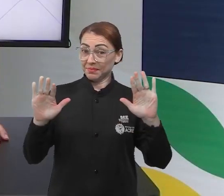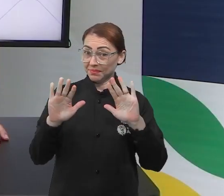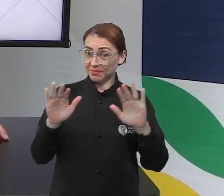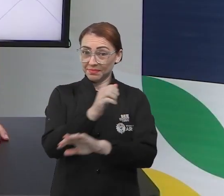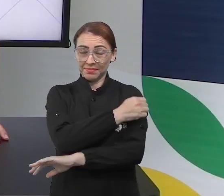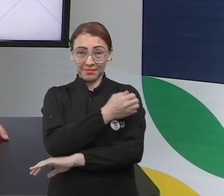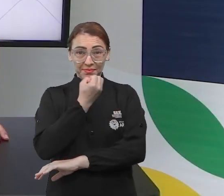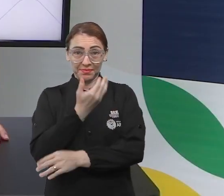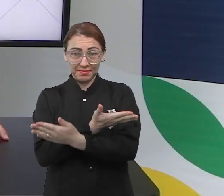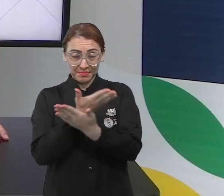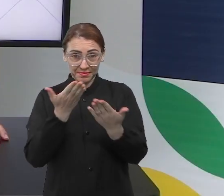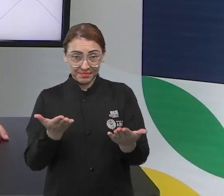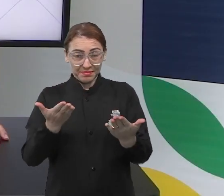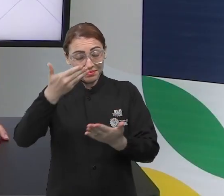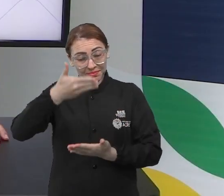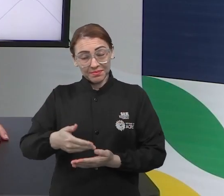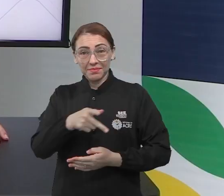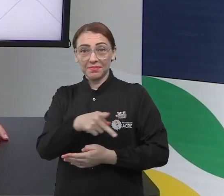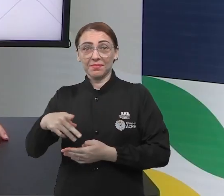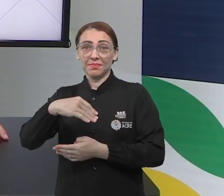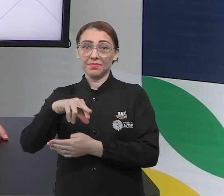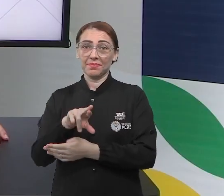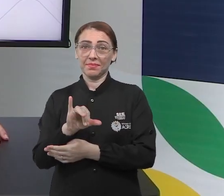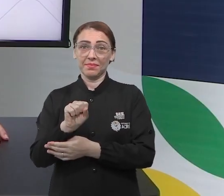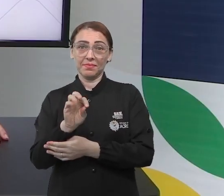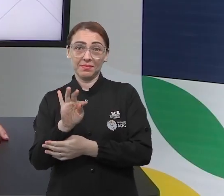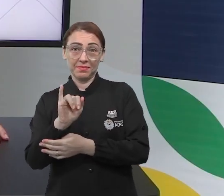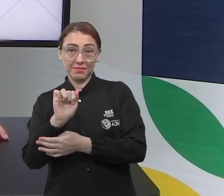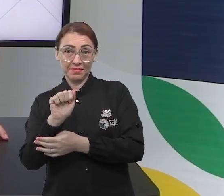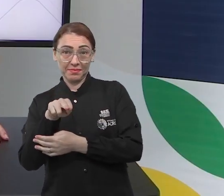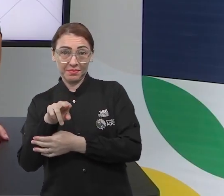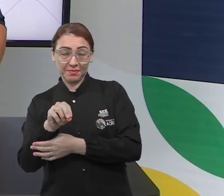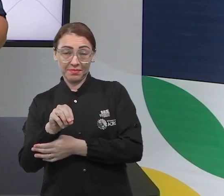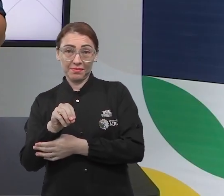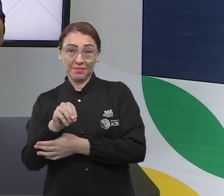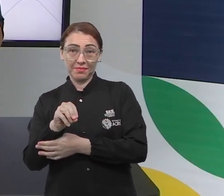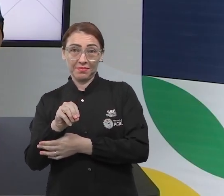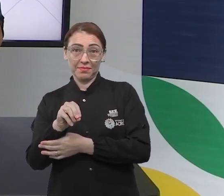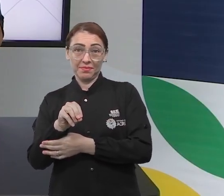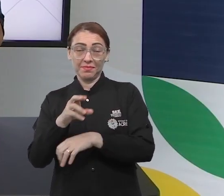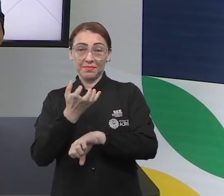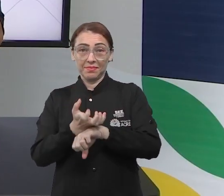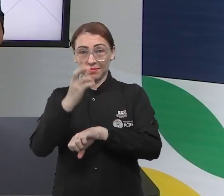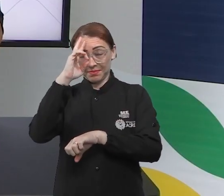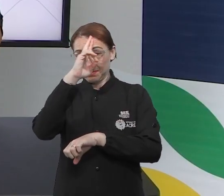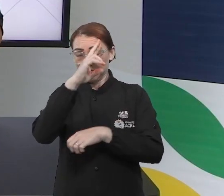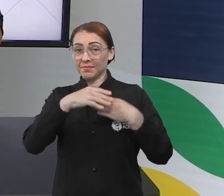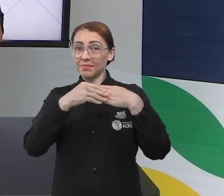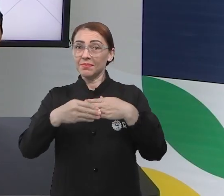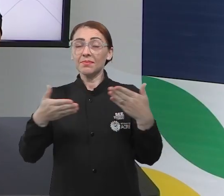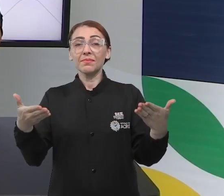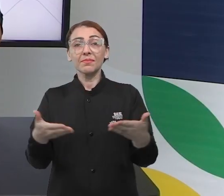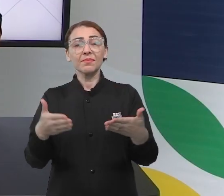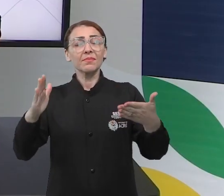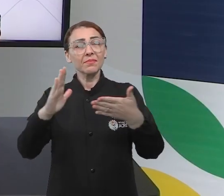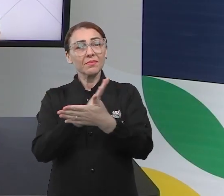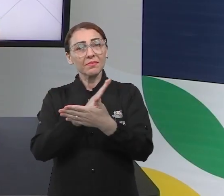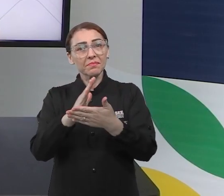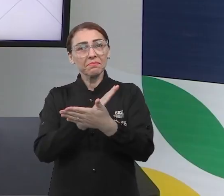Oi, alunos, tudo bem? Aqui é o professor Cristiano Souza, de História, e eu trago para vocês hoje